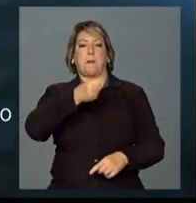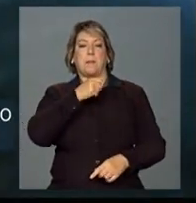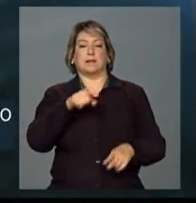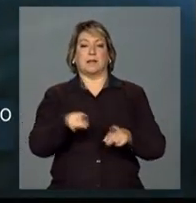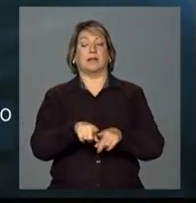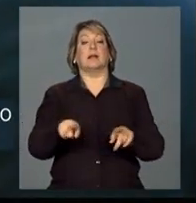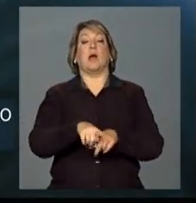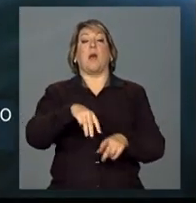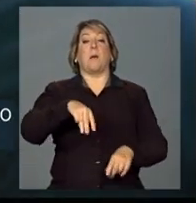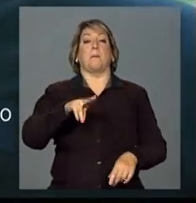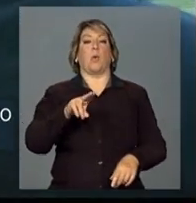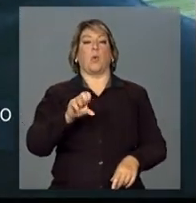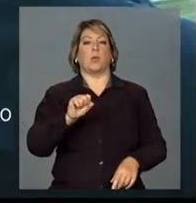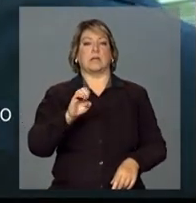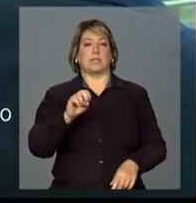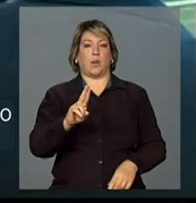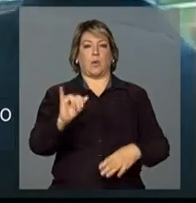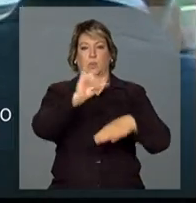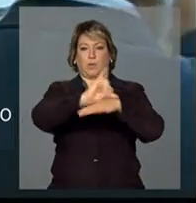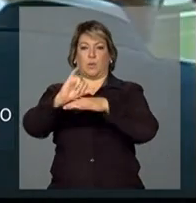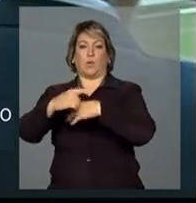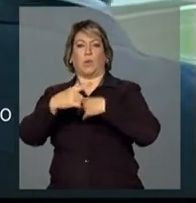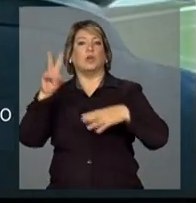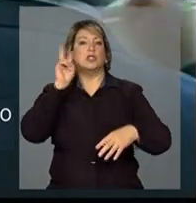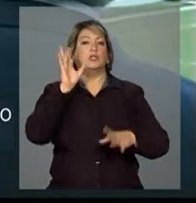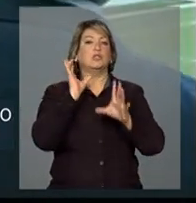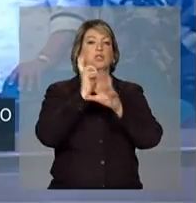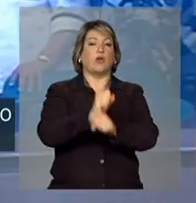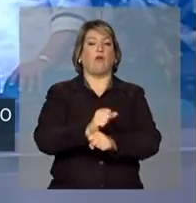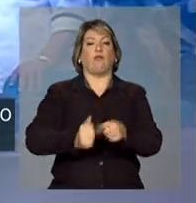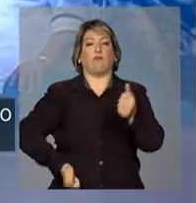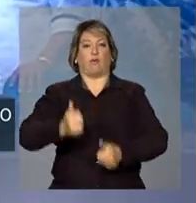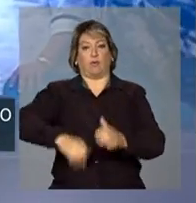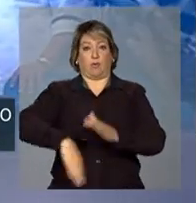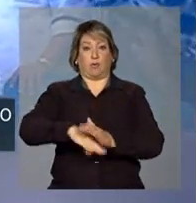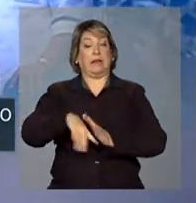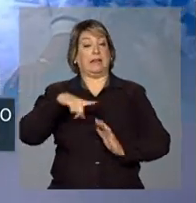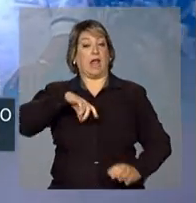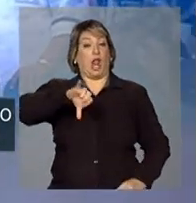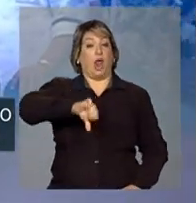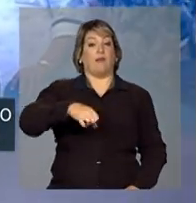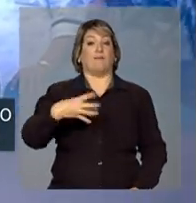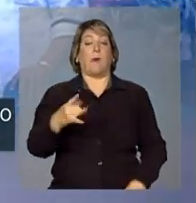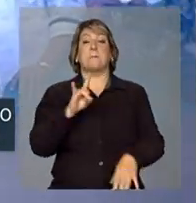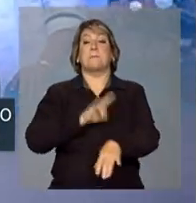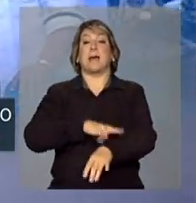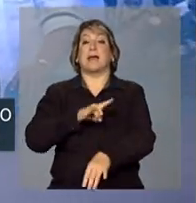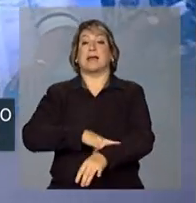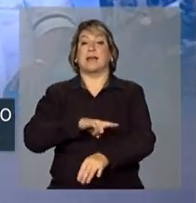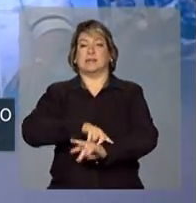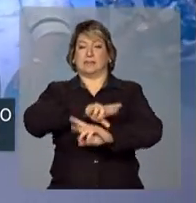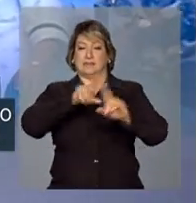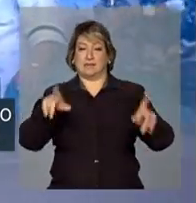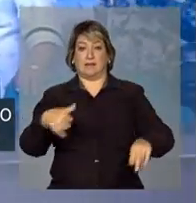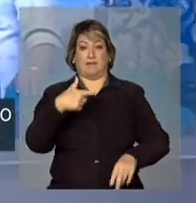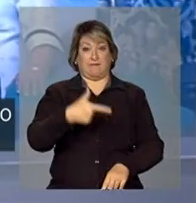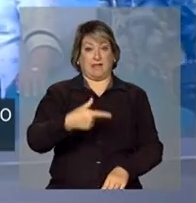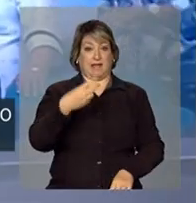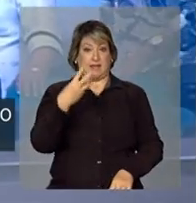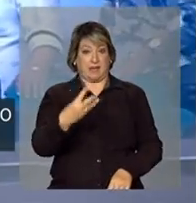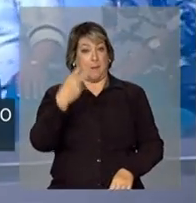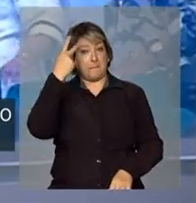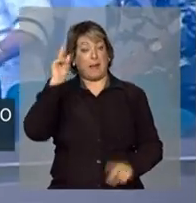museu do futebol. São 94 banheiros no estádio, sendo 23